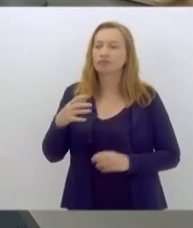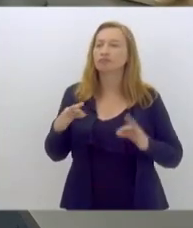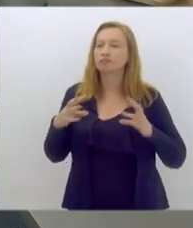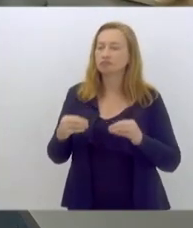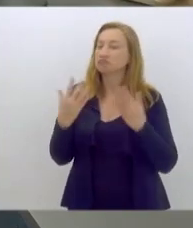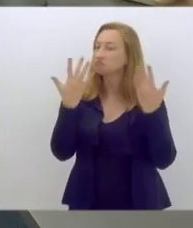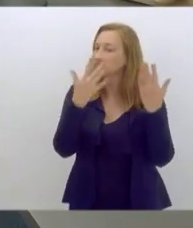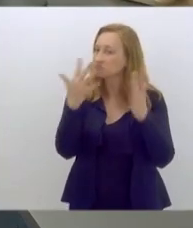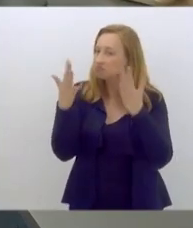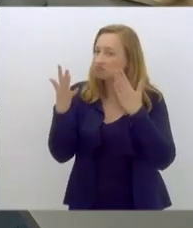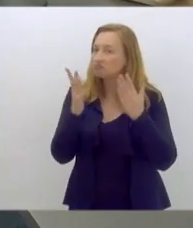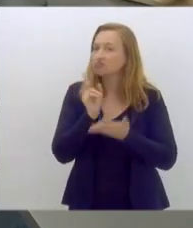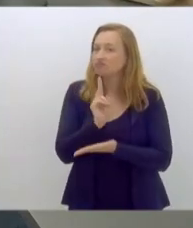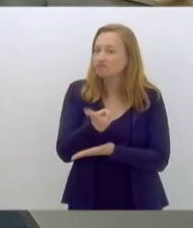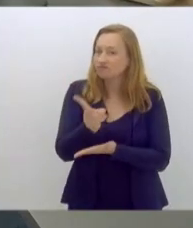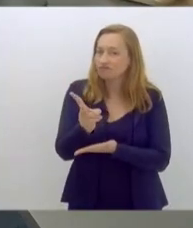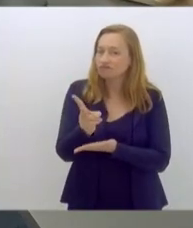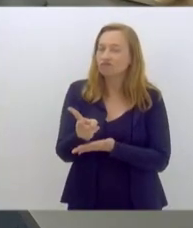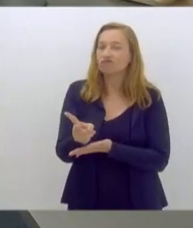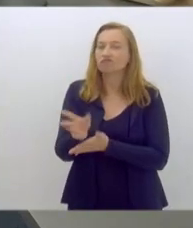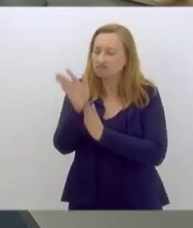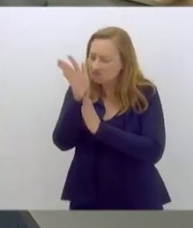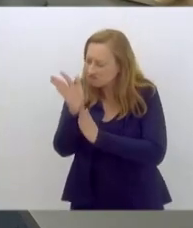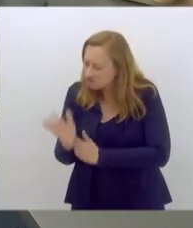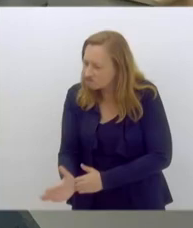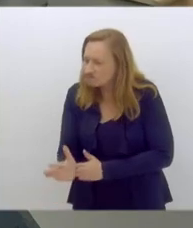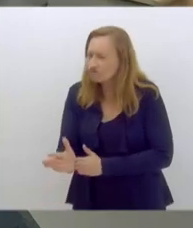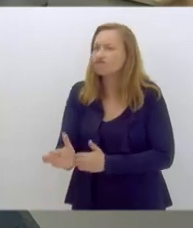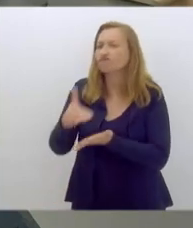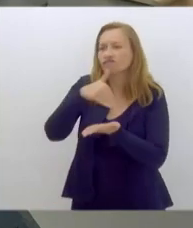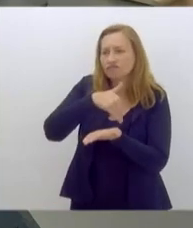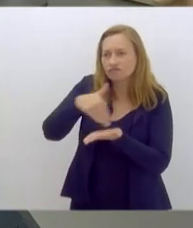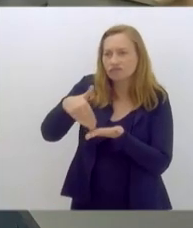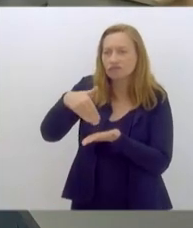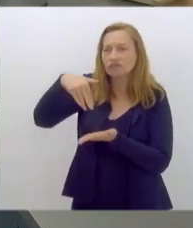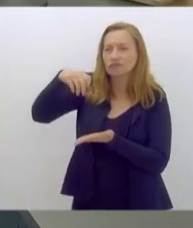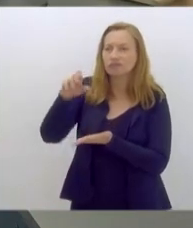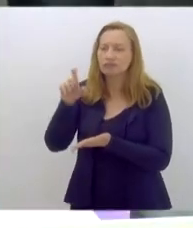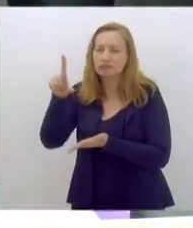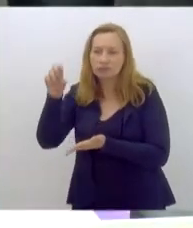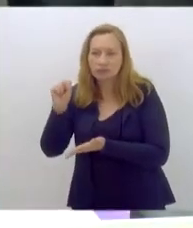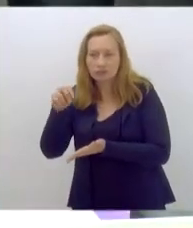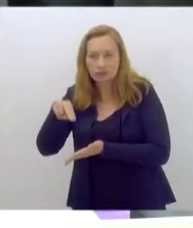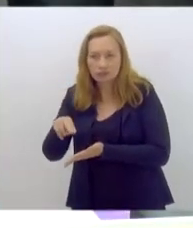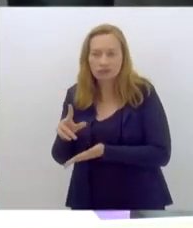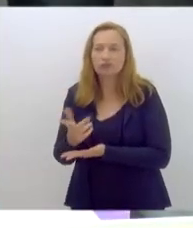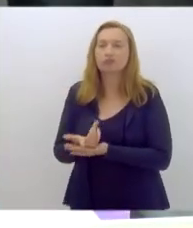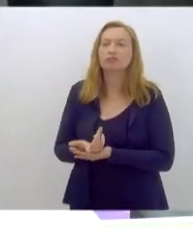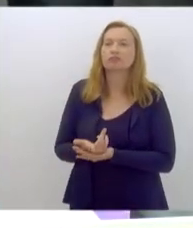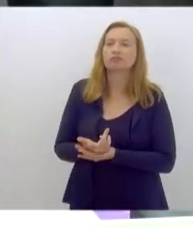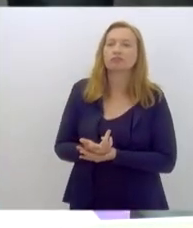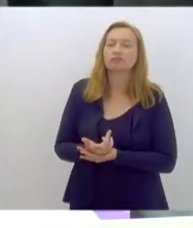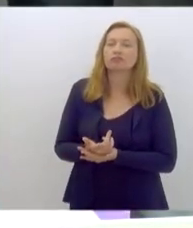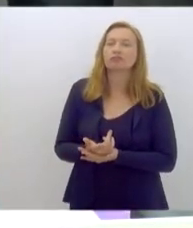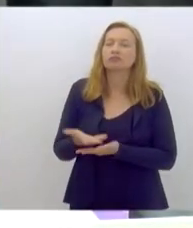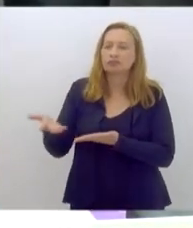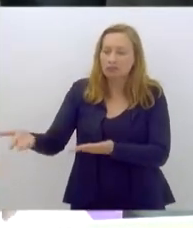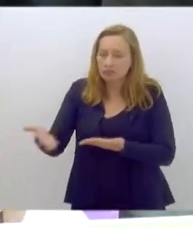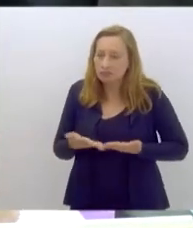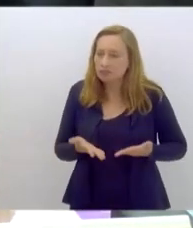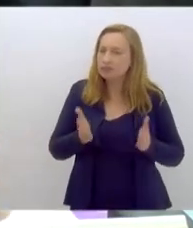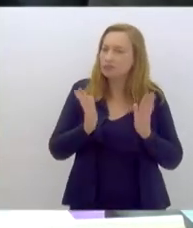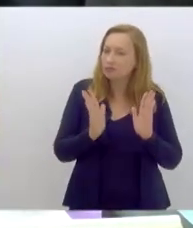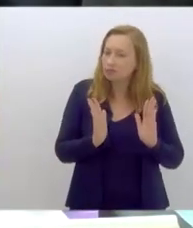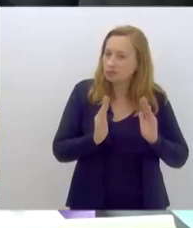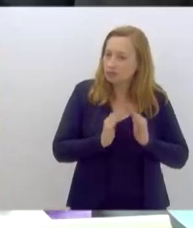elogiando sempre a fidalguia com que o secretário Nelson Rocha atende aos convites dessa